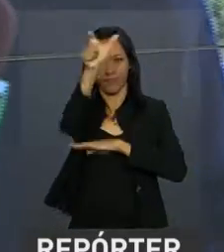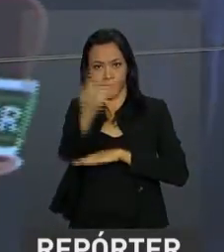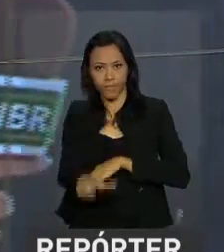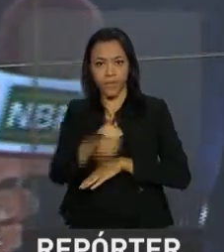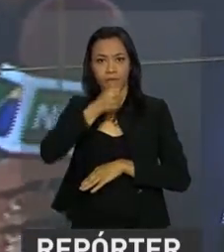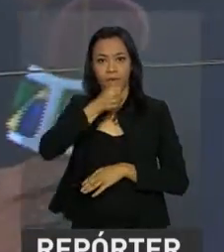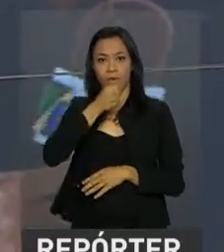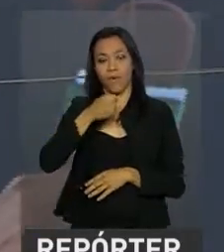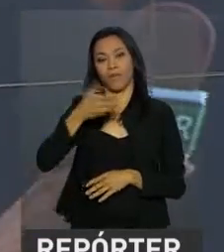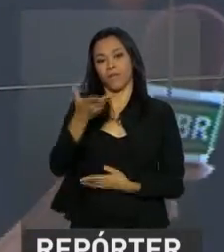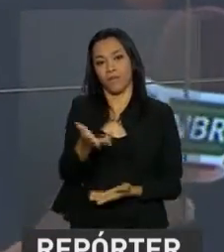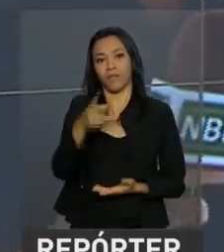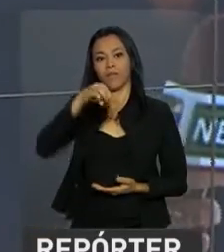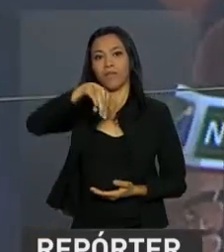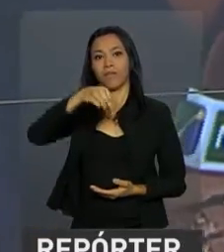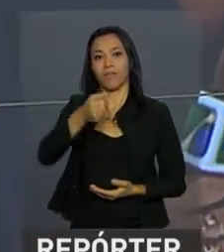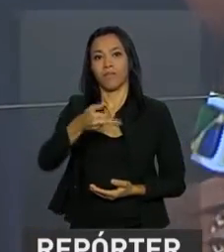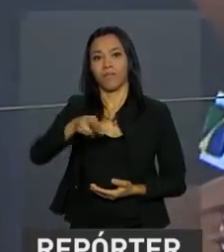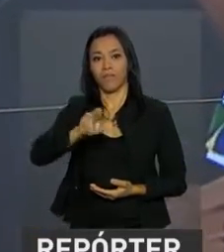Mara Kenupio. Oi, Mara.